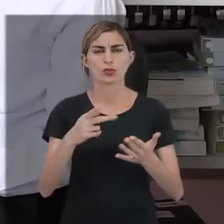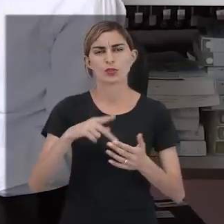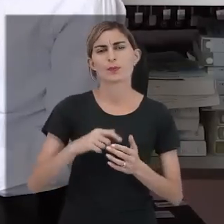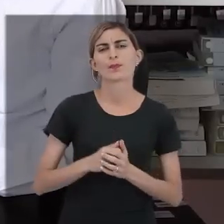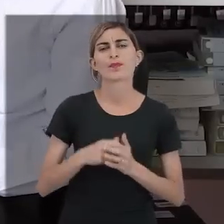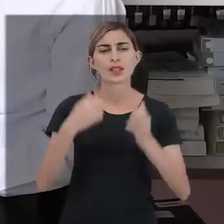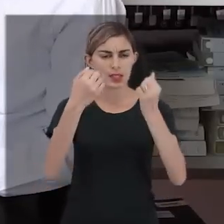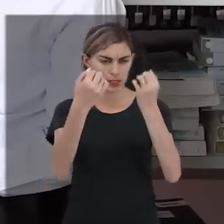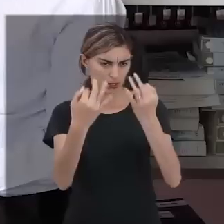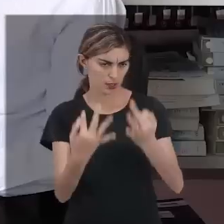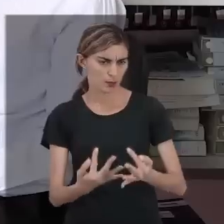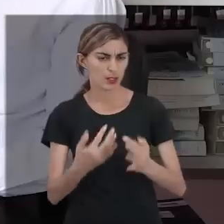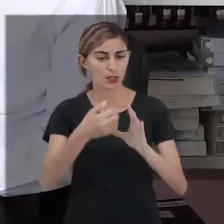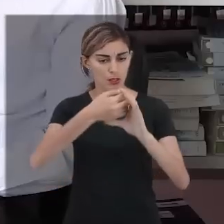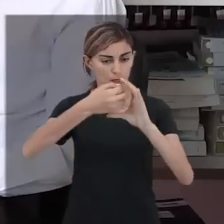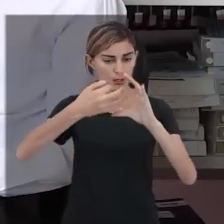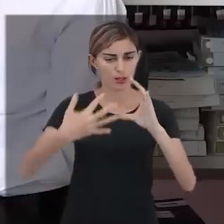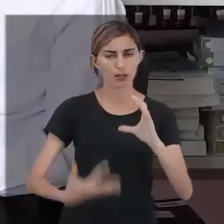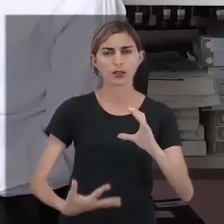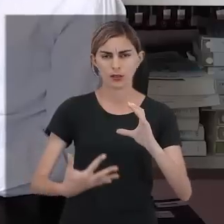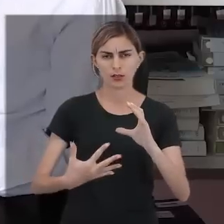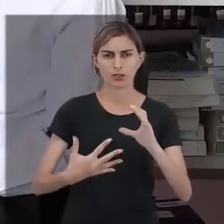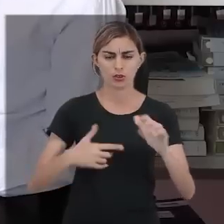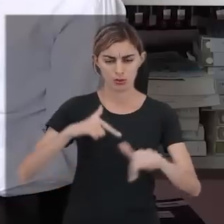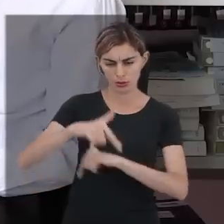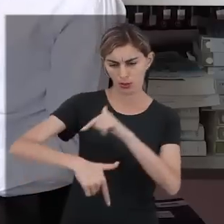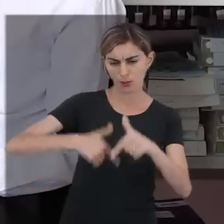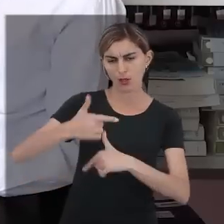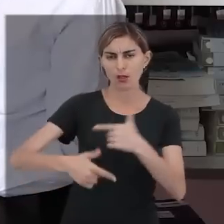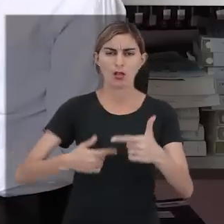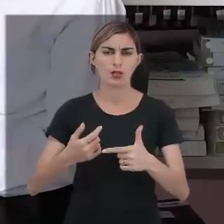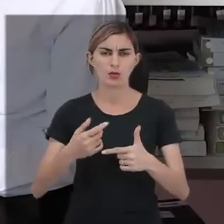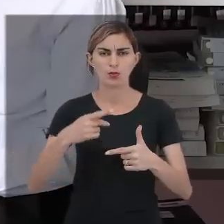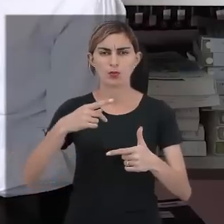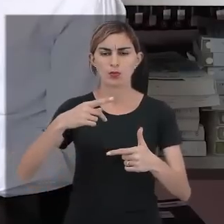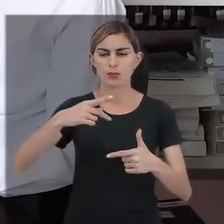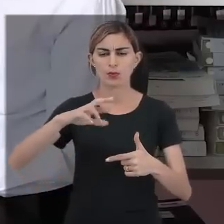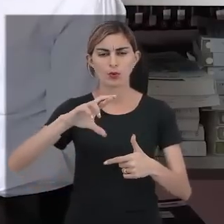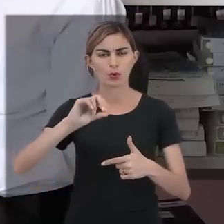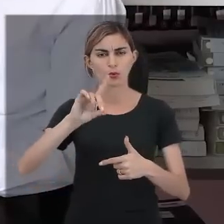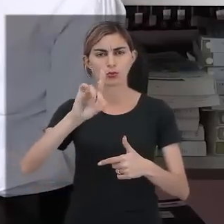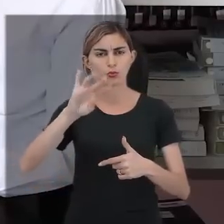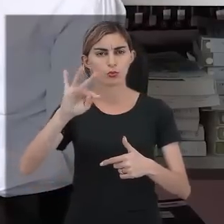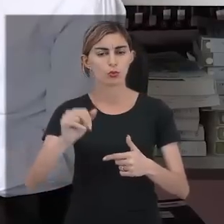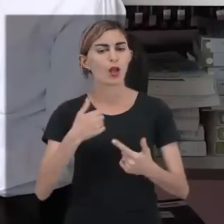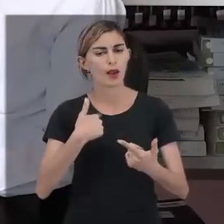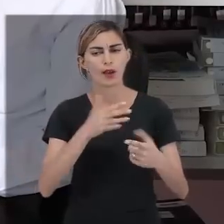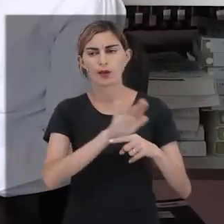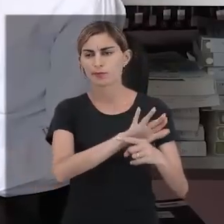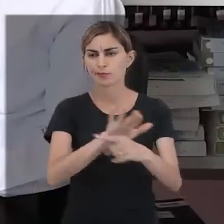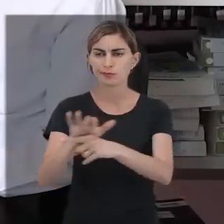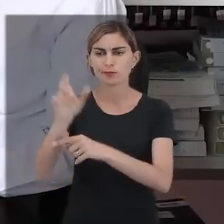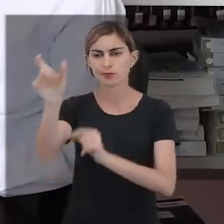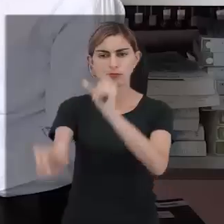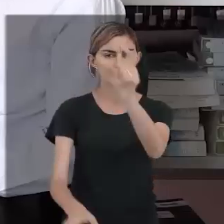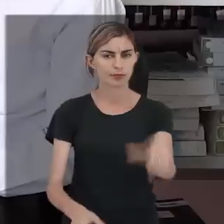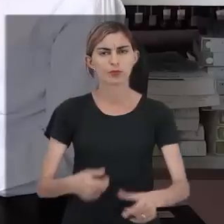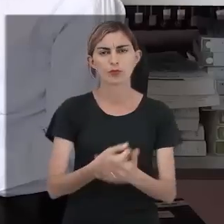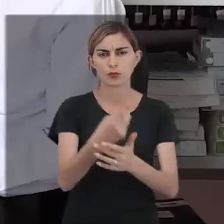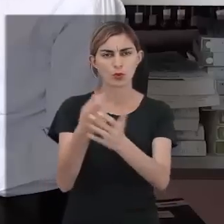quê? Que é a característica tanto de um serviço quanto de um produto de atender totalmente o consumidor. E o que seria esse